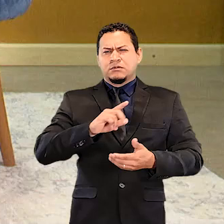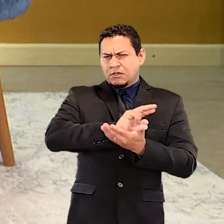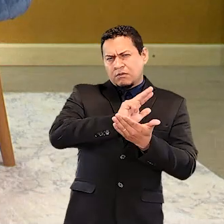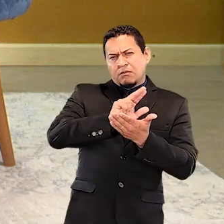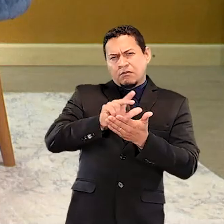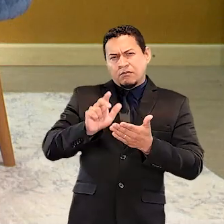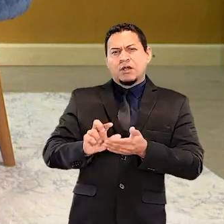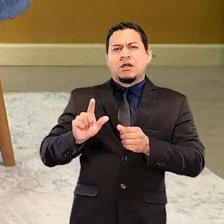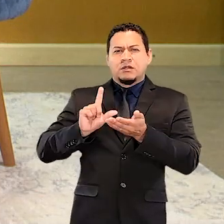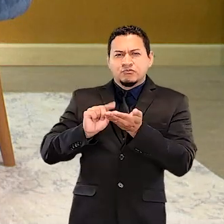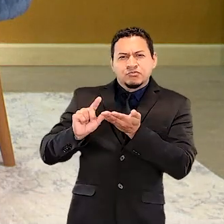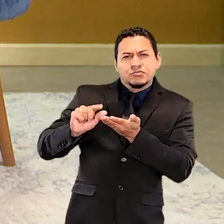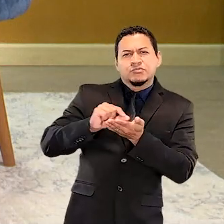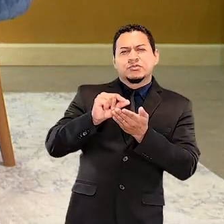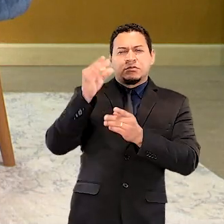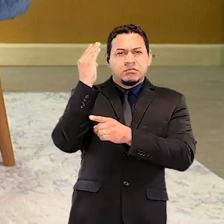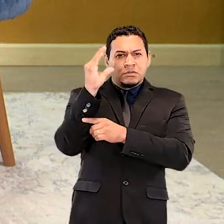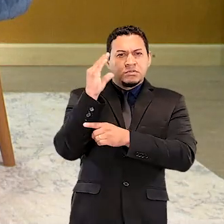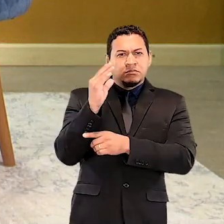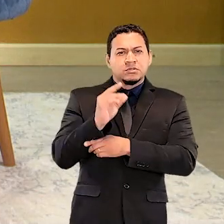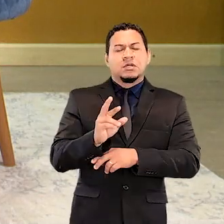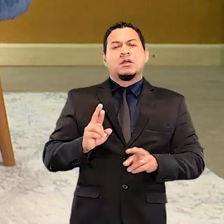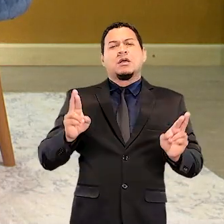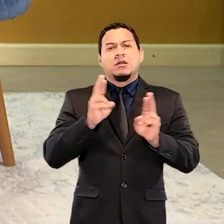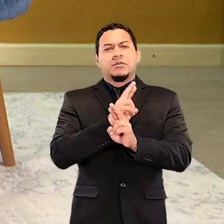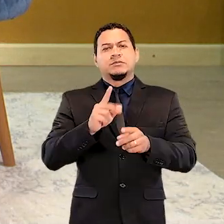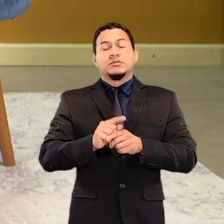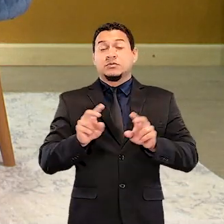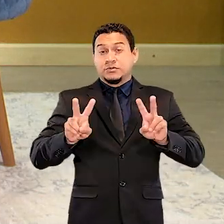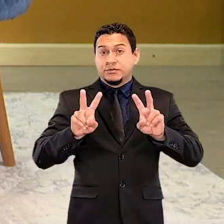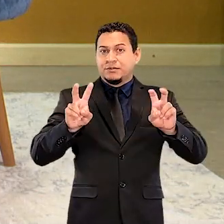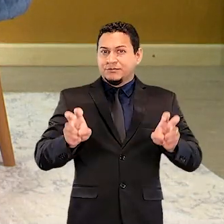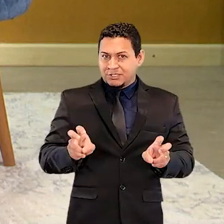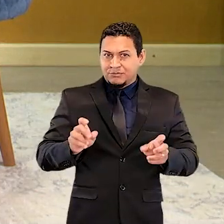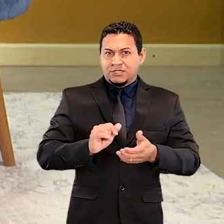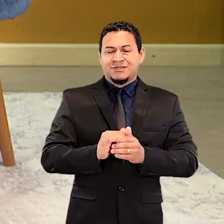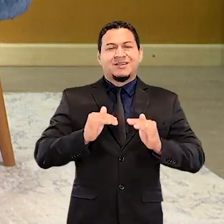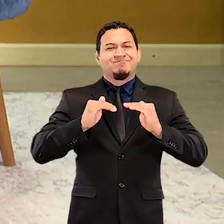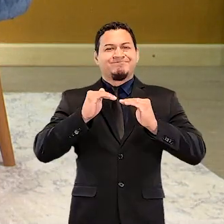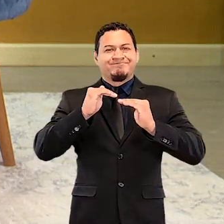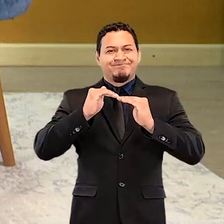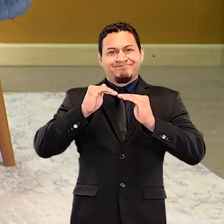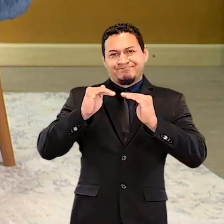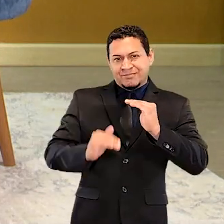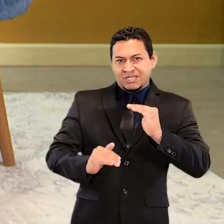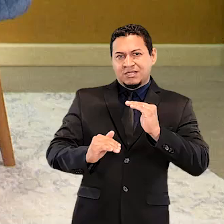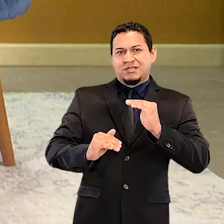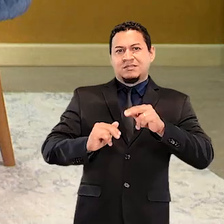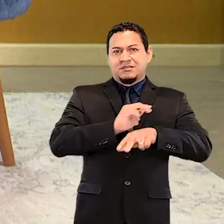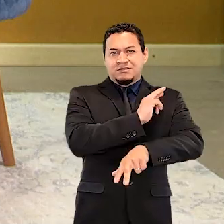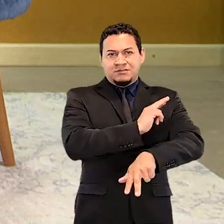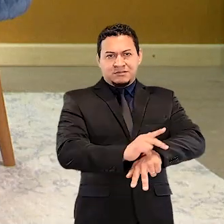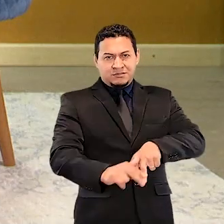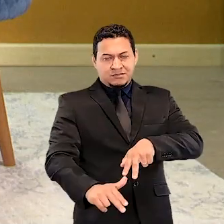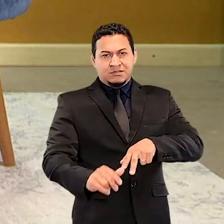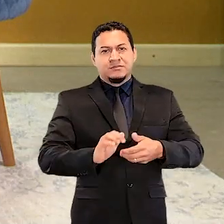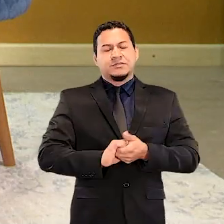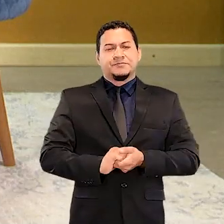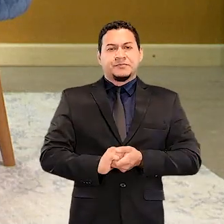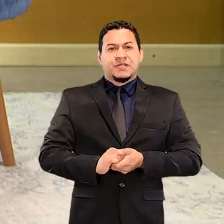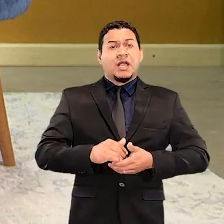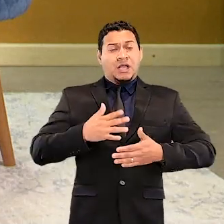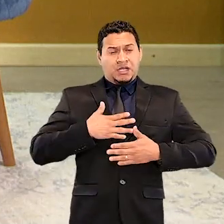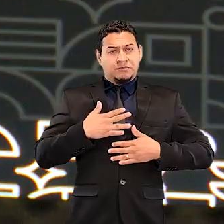diversos artigos publicados sobre a temática da desigualdade de gênero. A